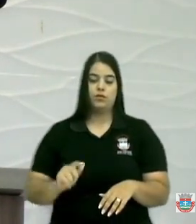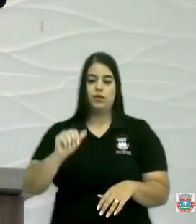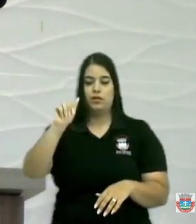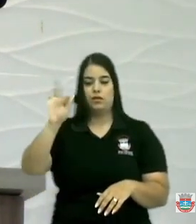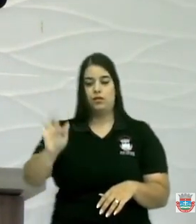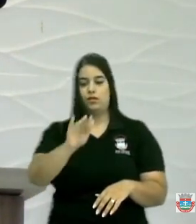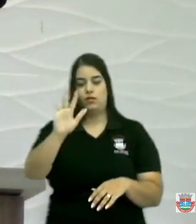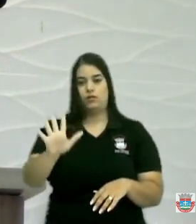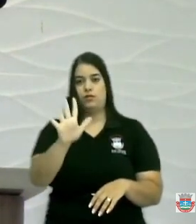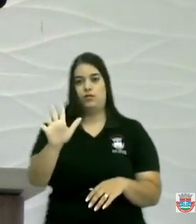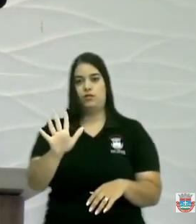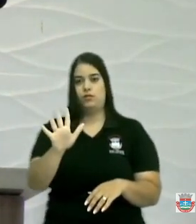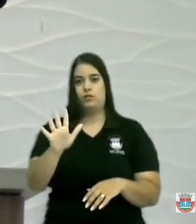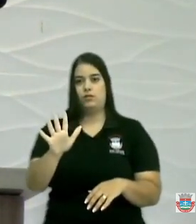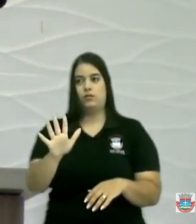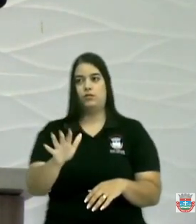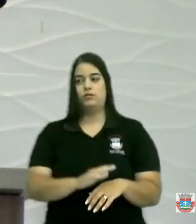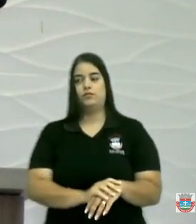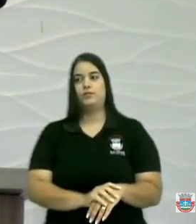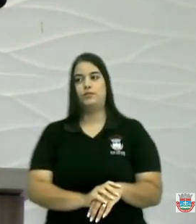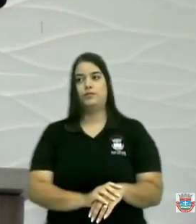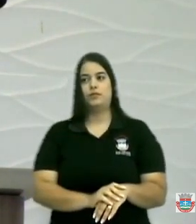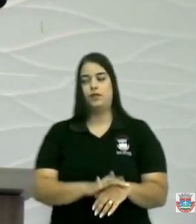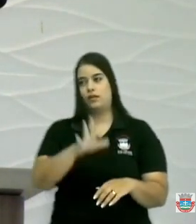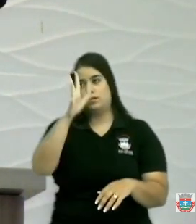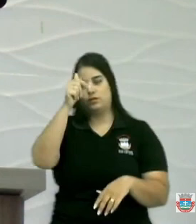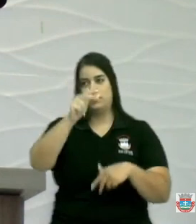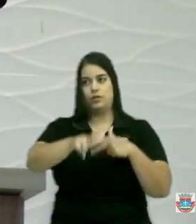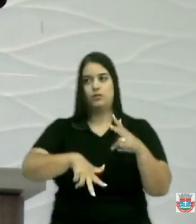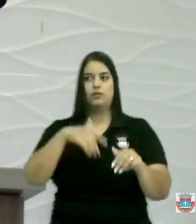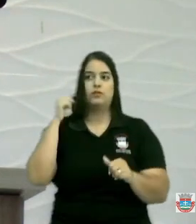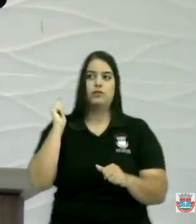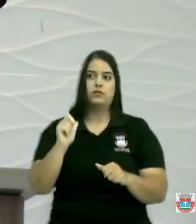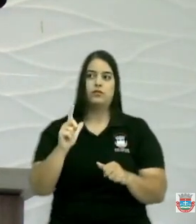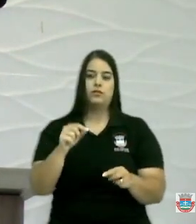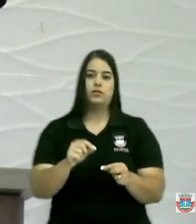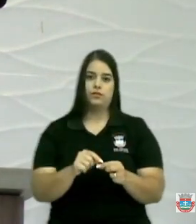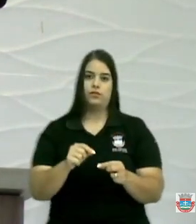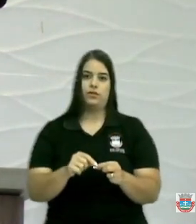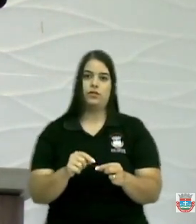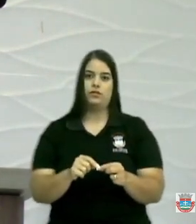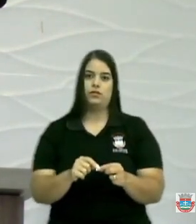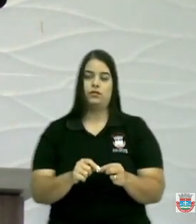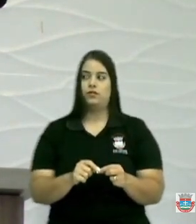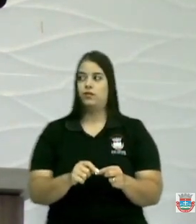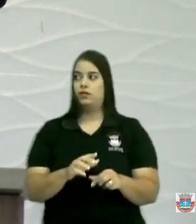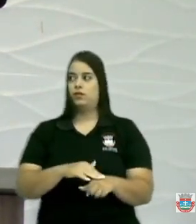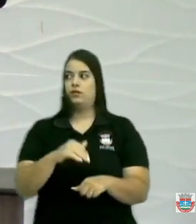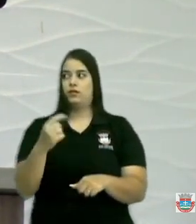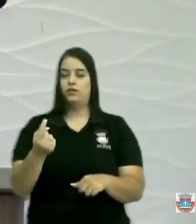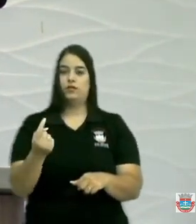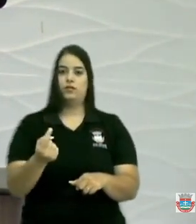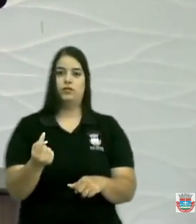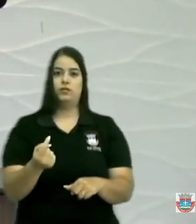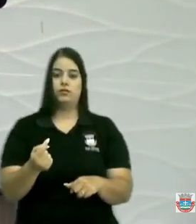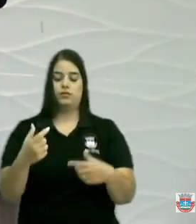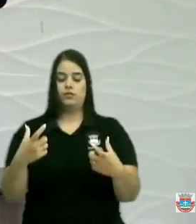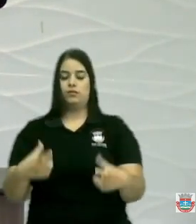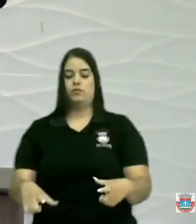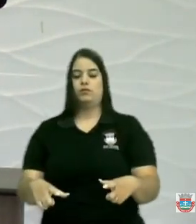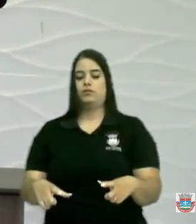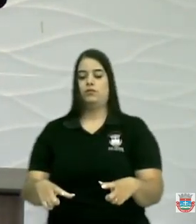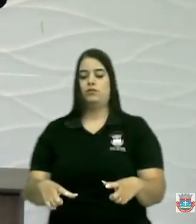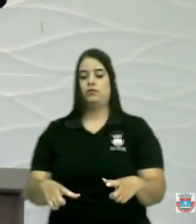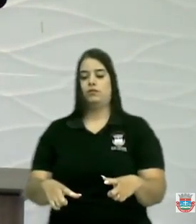atender alguns municípios e São Bento foi contemplado para fazer mais posto de saúde na nossa